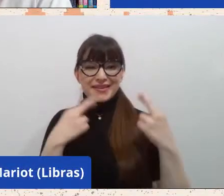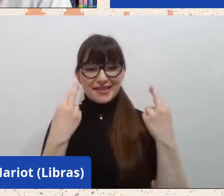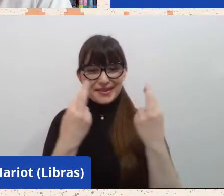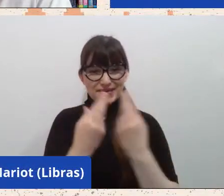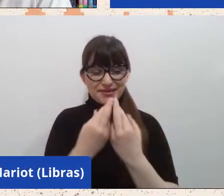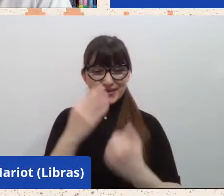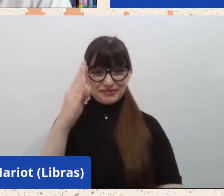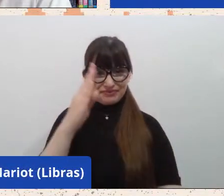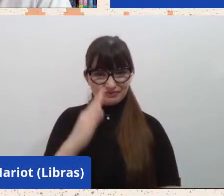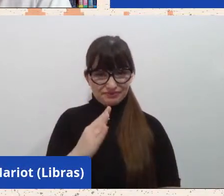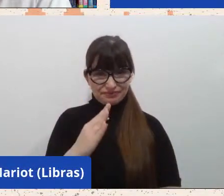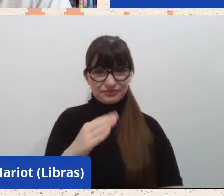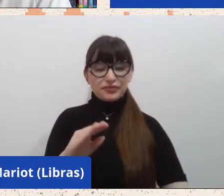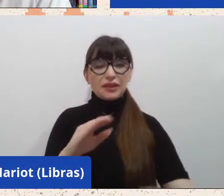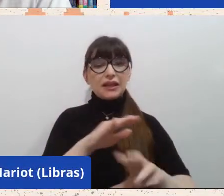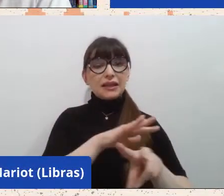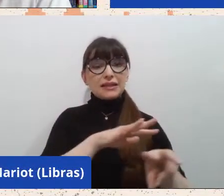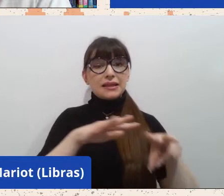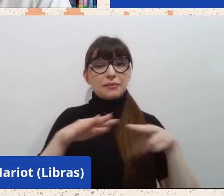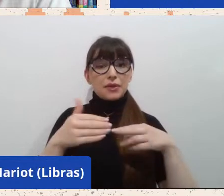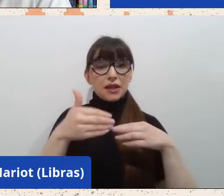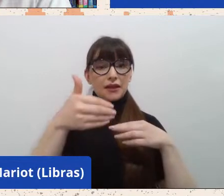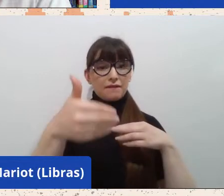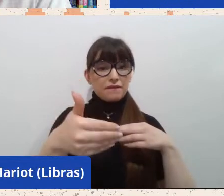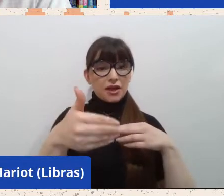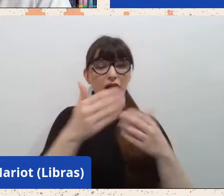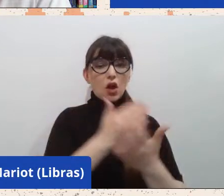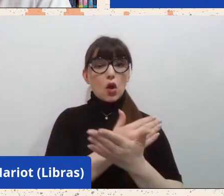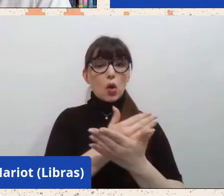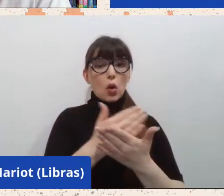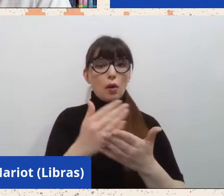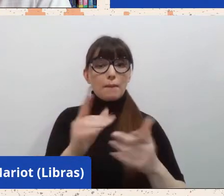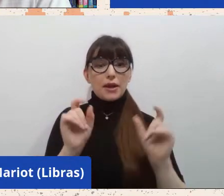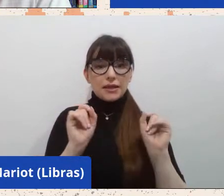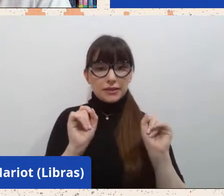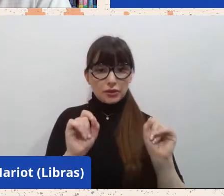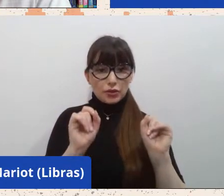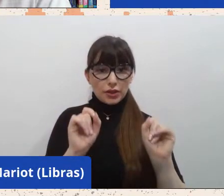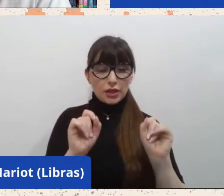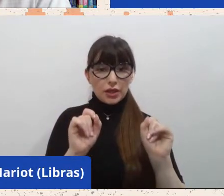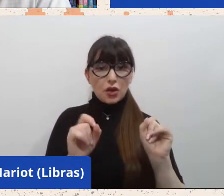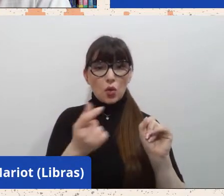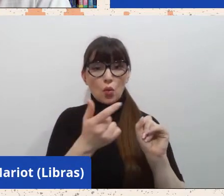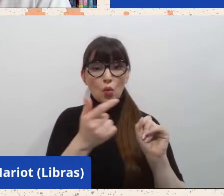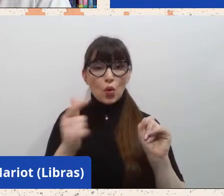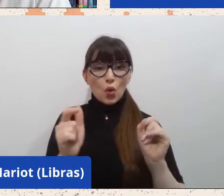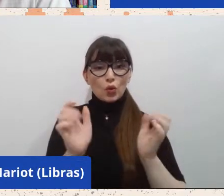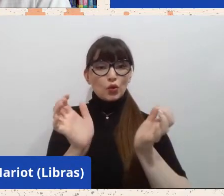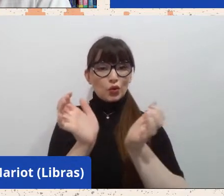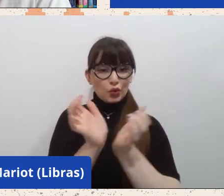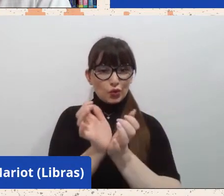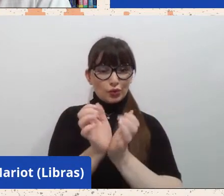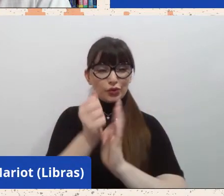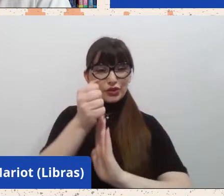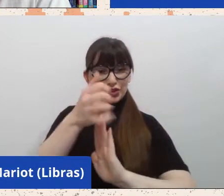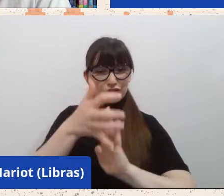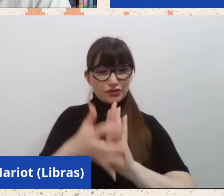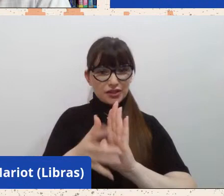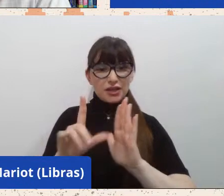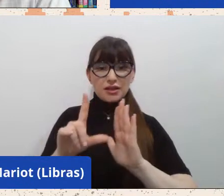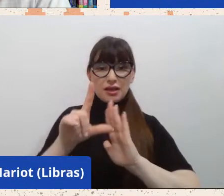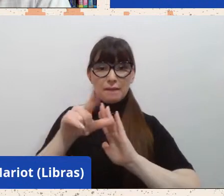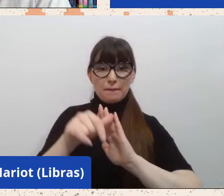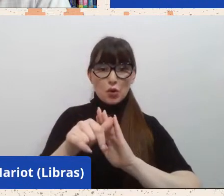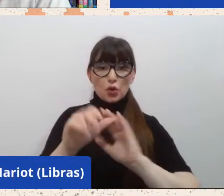Nacional, e na semana que vem a gente começa um outro grupo de atividades pós-evento,